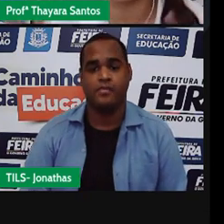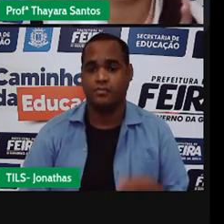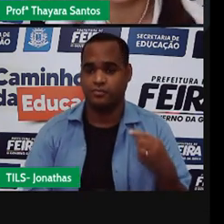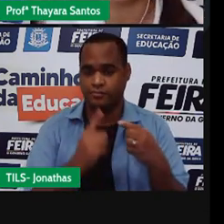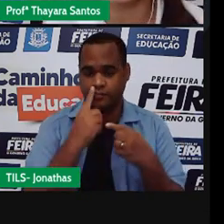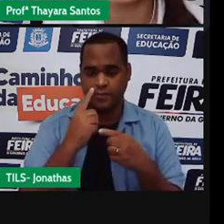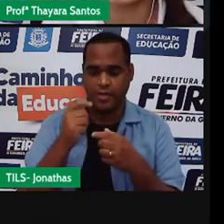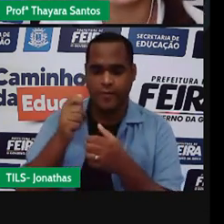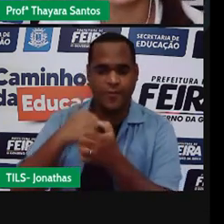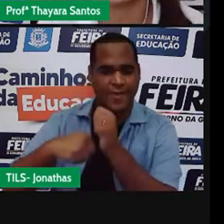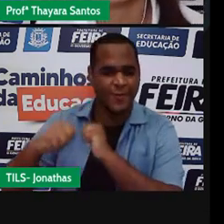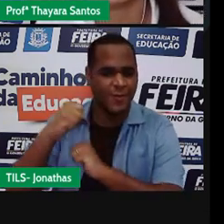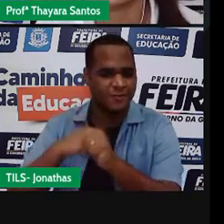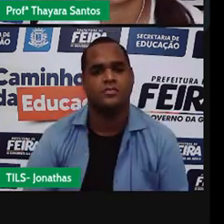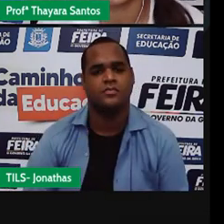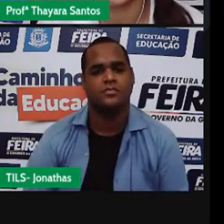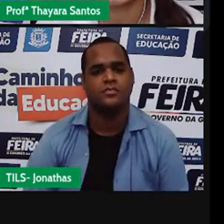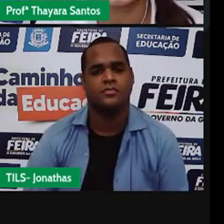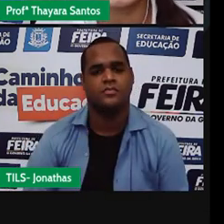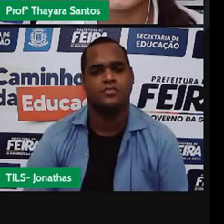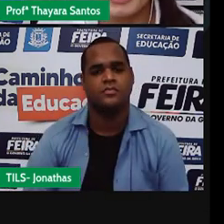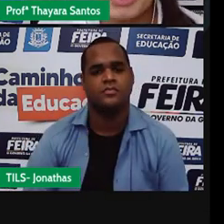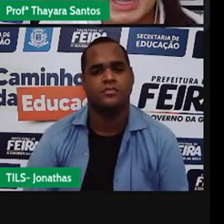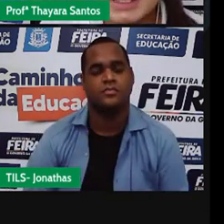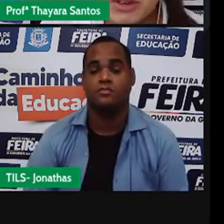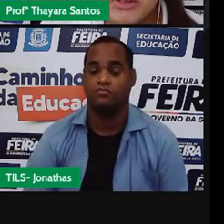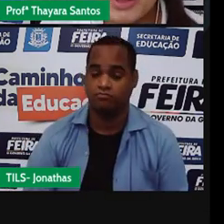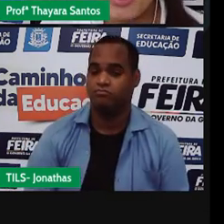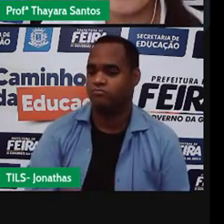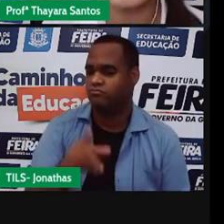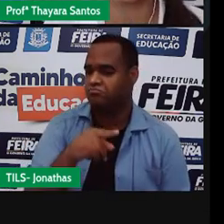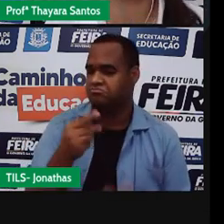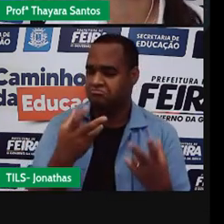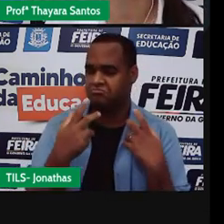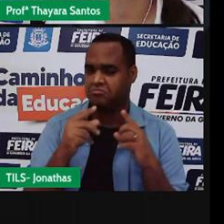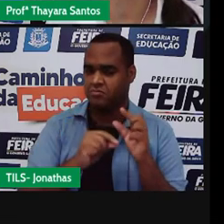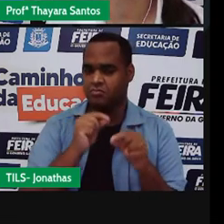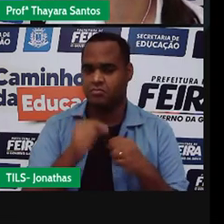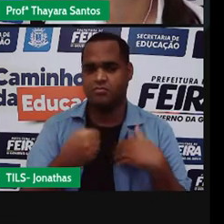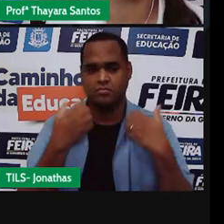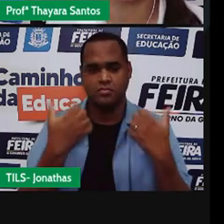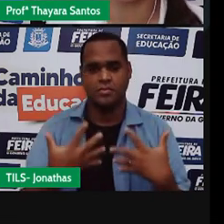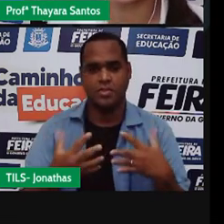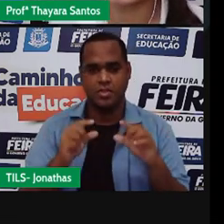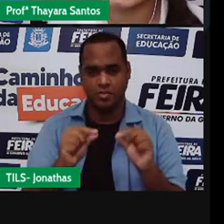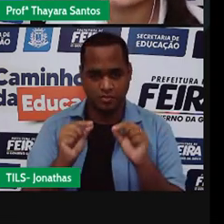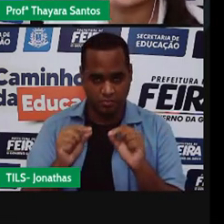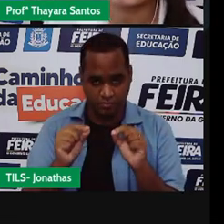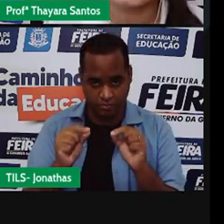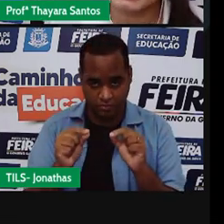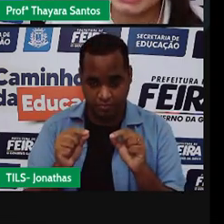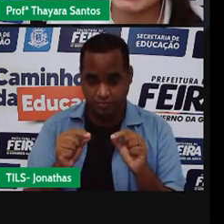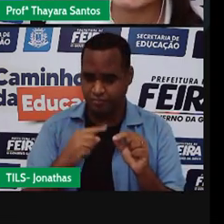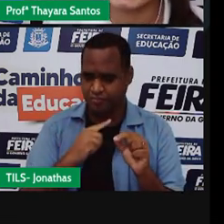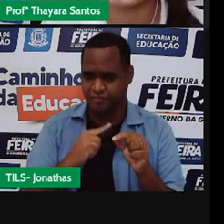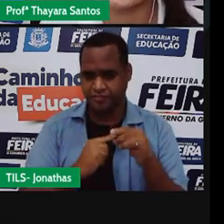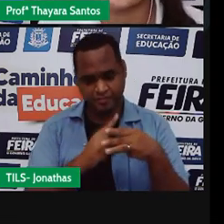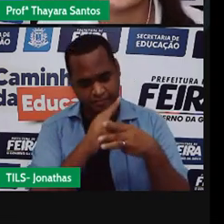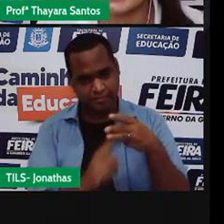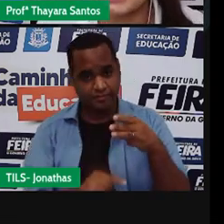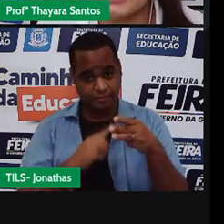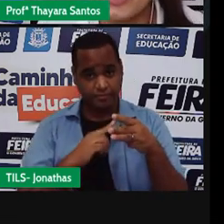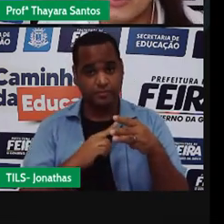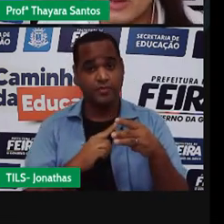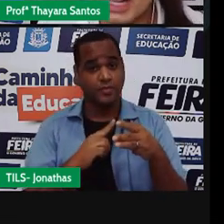se movimentando. Vamos lá, então, ver como é que essas moléculas estão organizadas nos três estágios